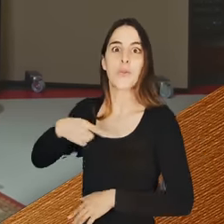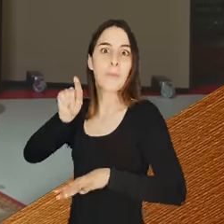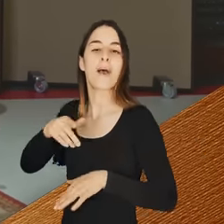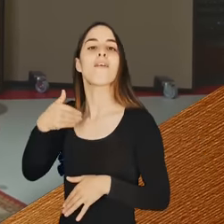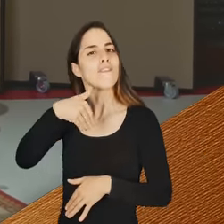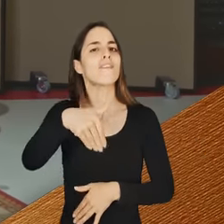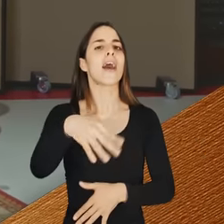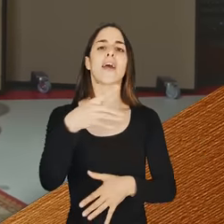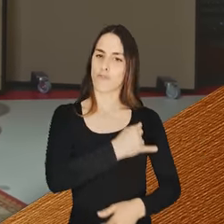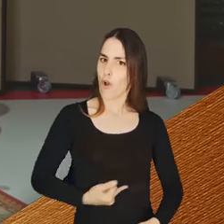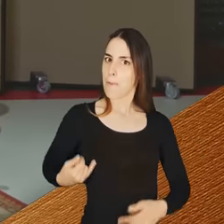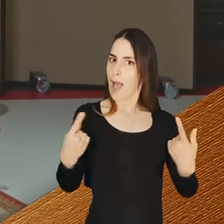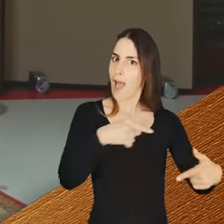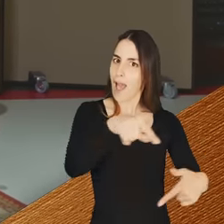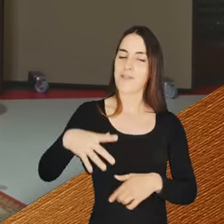Ricardo! Ricardinho!